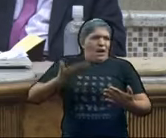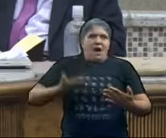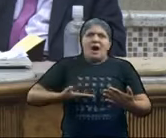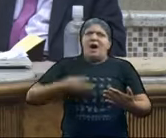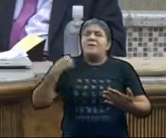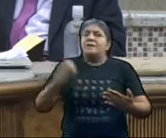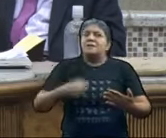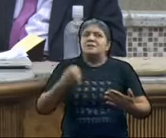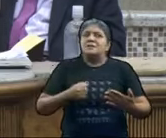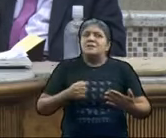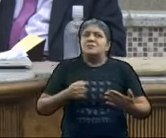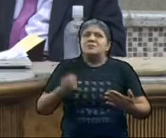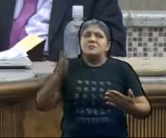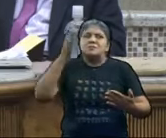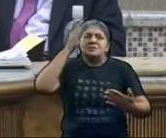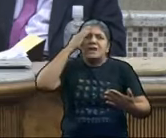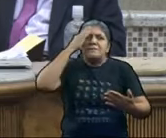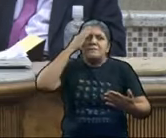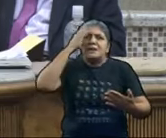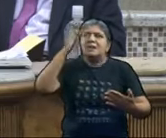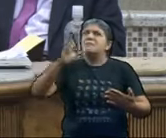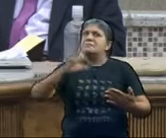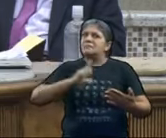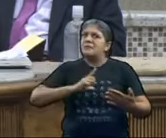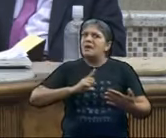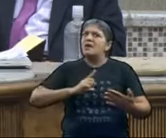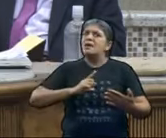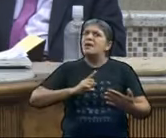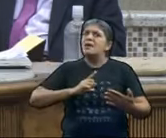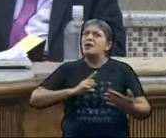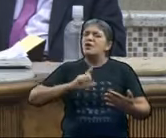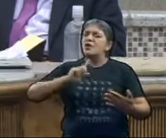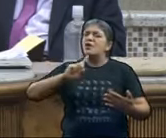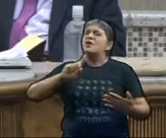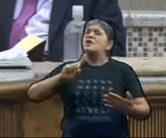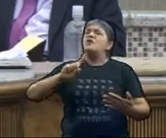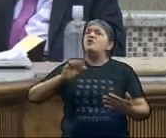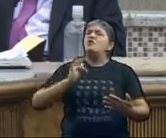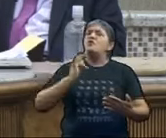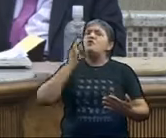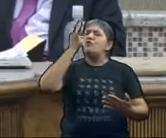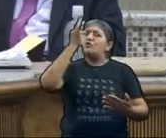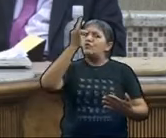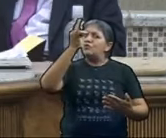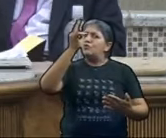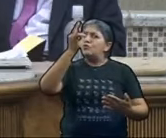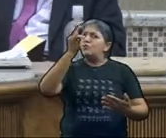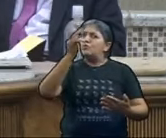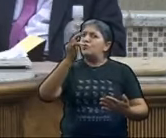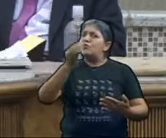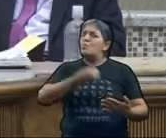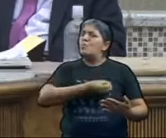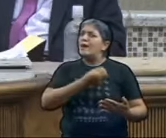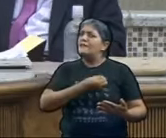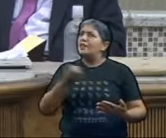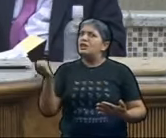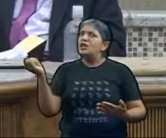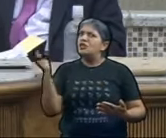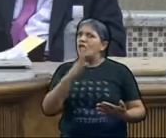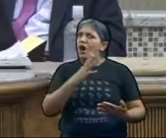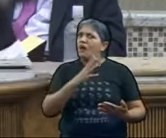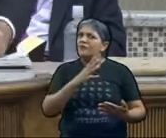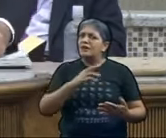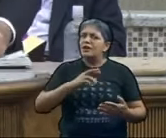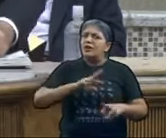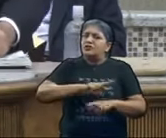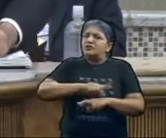saber que existe de verdade uma outra vida além desta que nós estamos vivendo